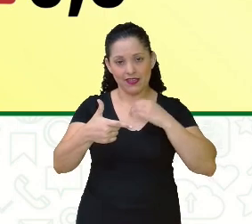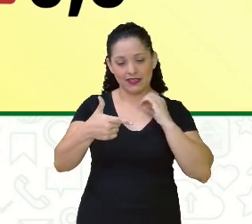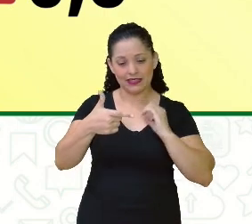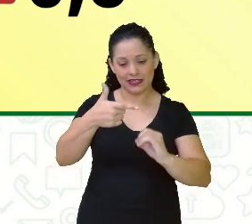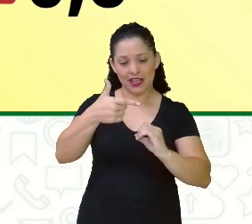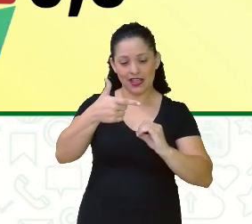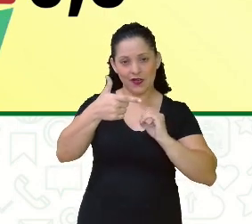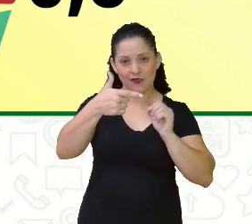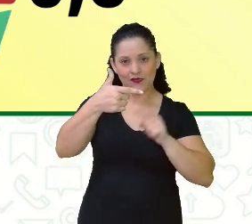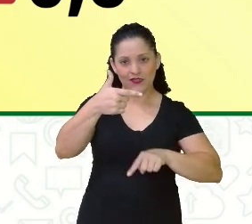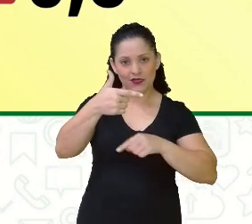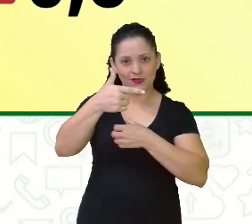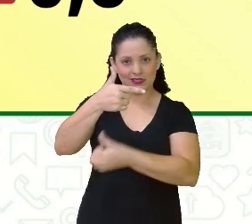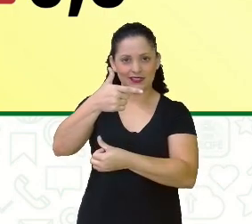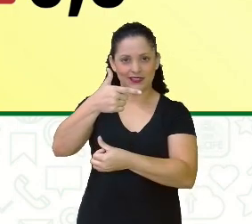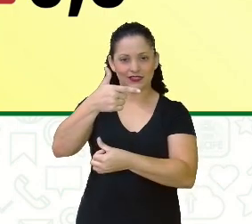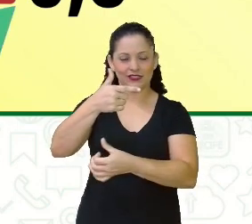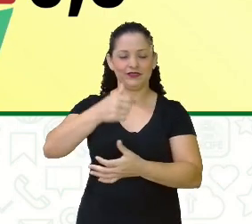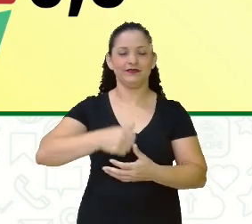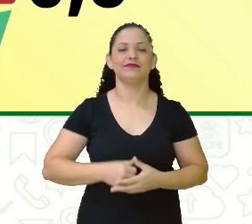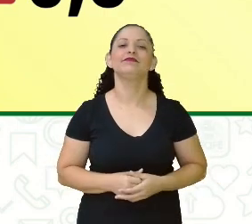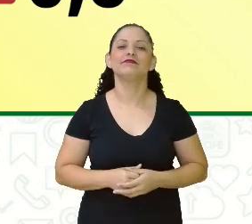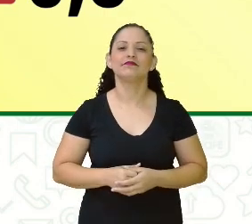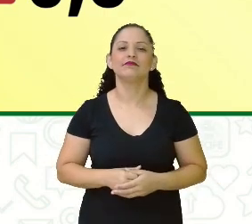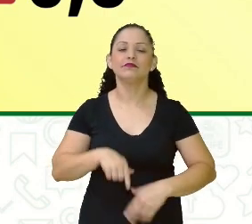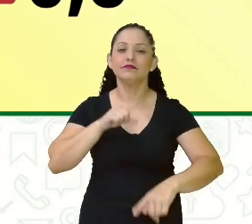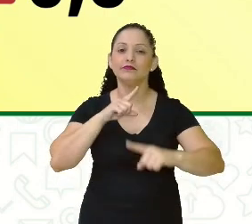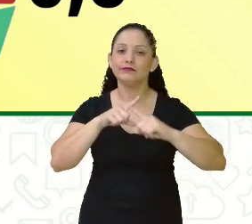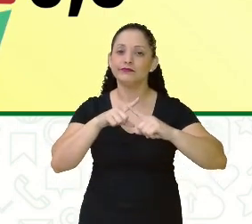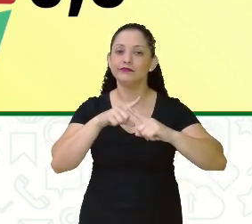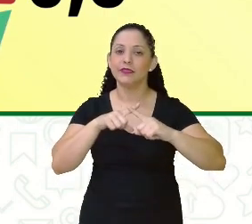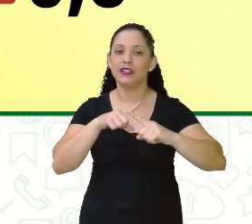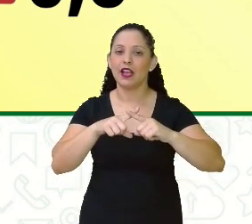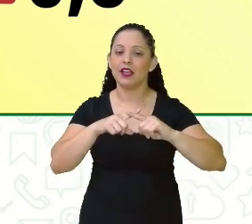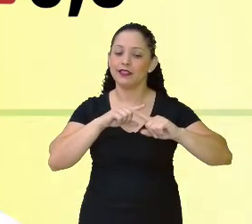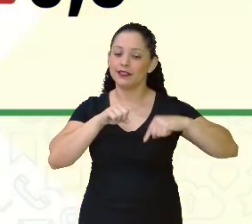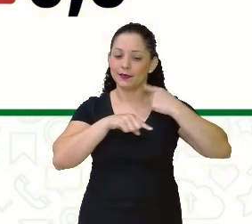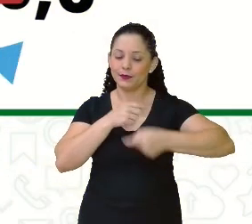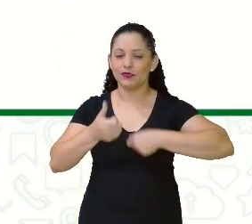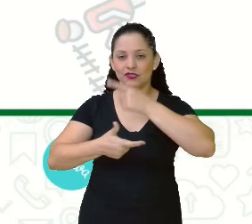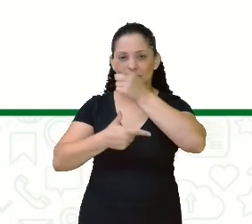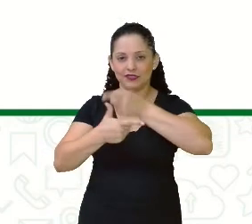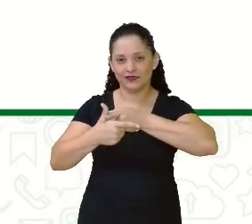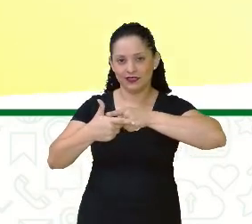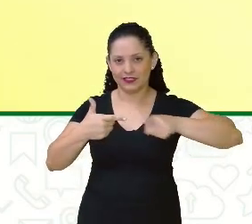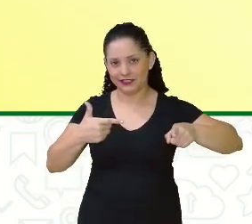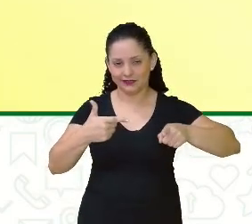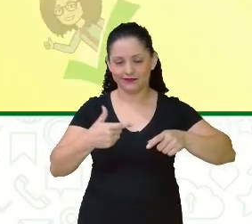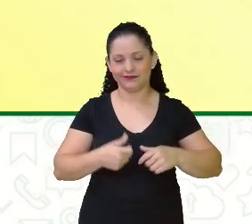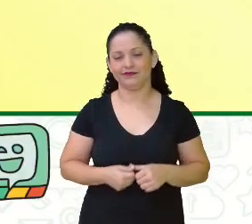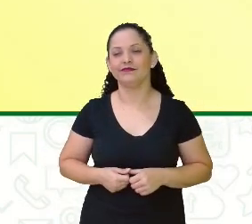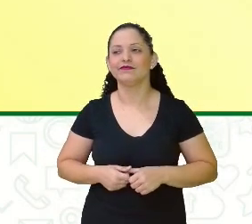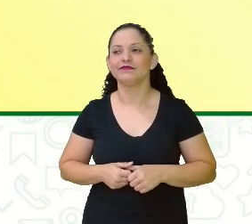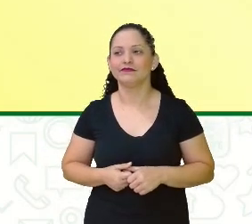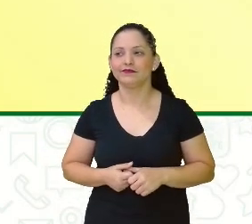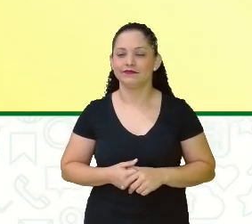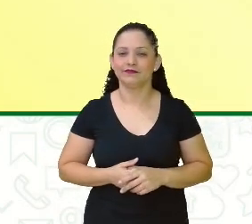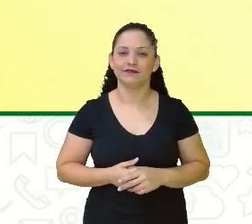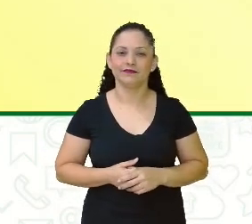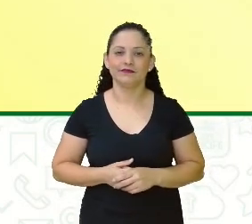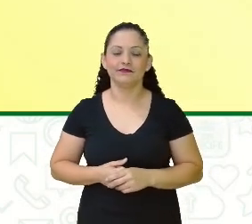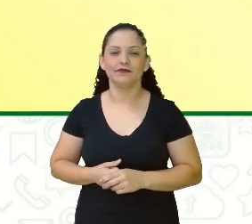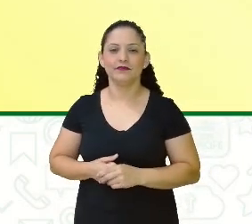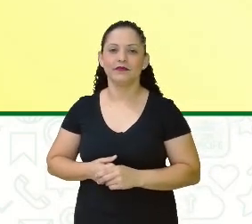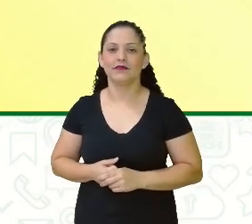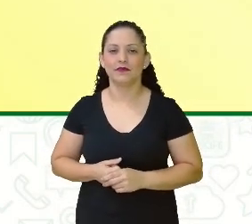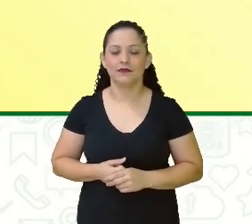tá certo? Então, multipliquei e dividi o resultado, tá? Então, eu tenho